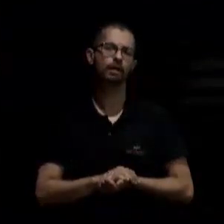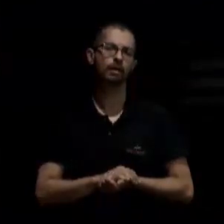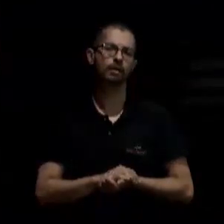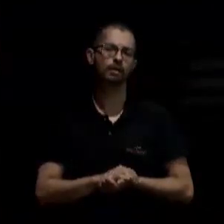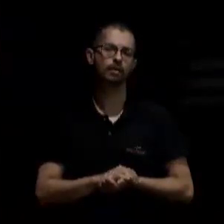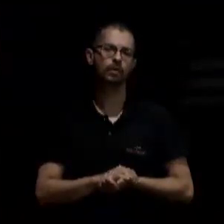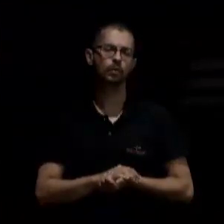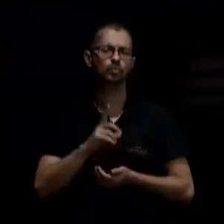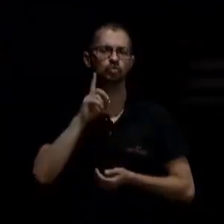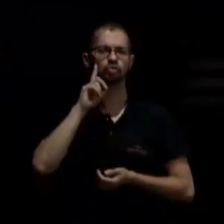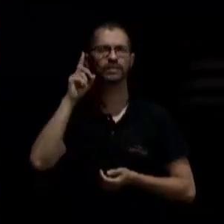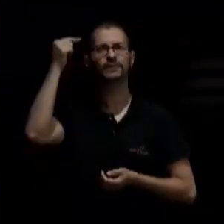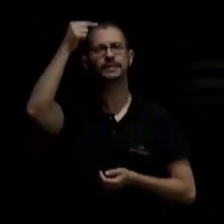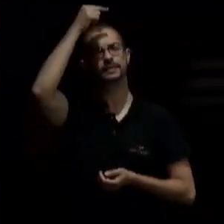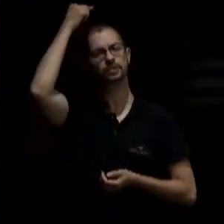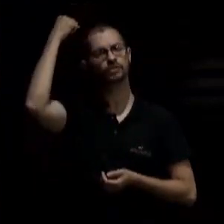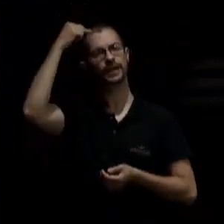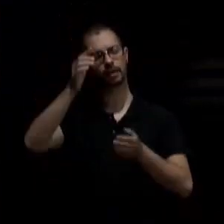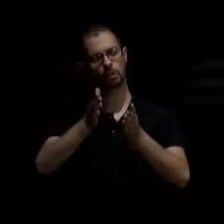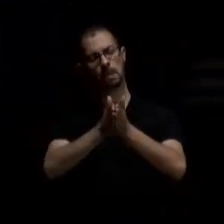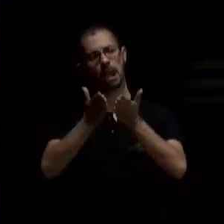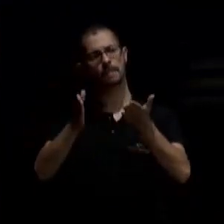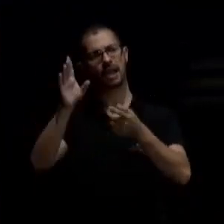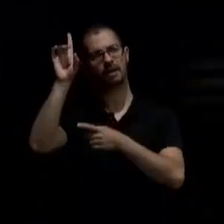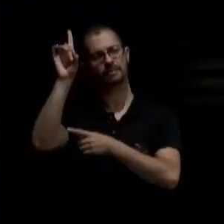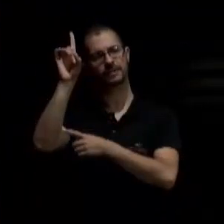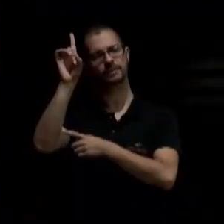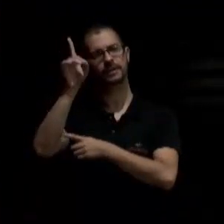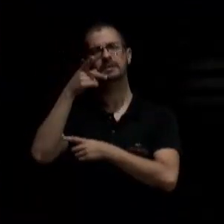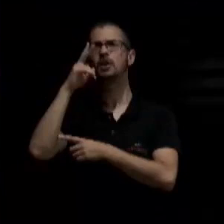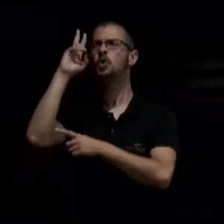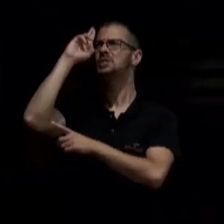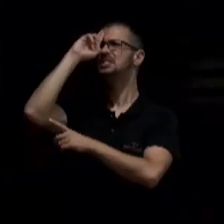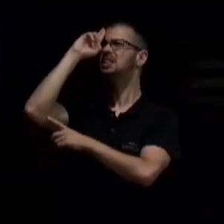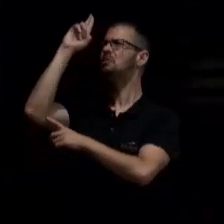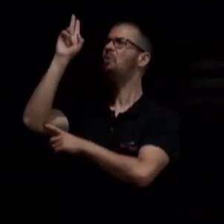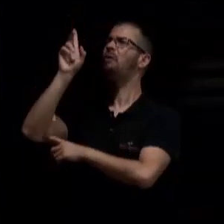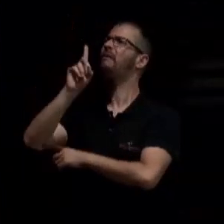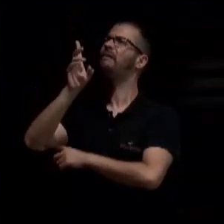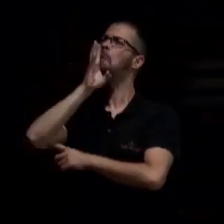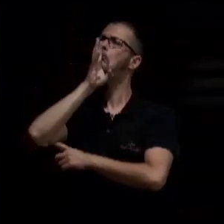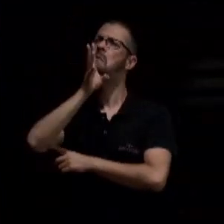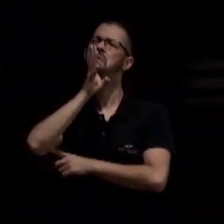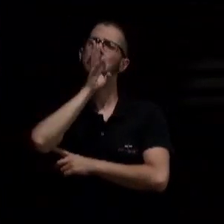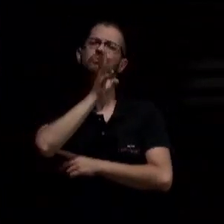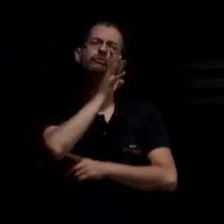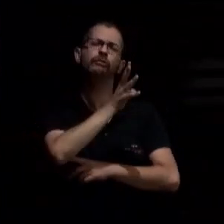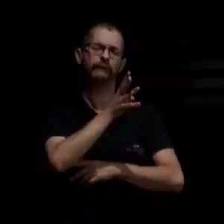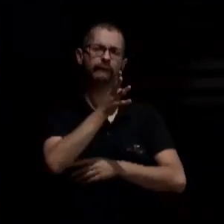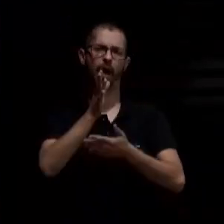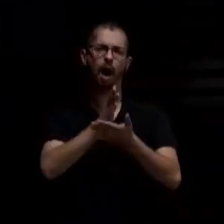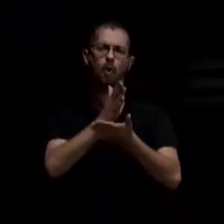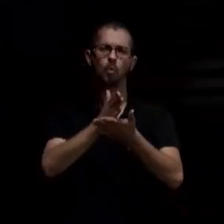sendo santificado pela palavra, e ele disse: Senhor, eu já ofendi algumas pessoas.